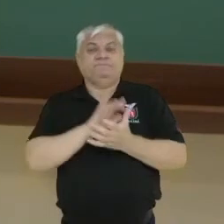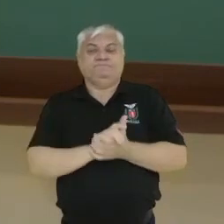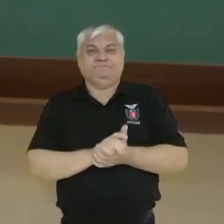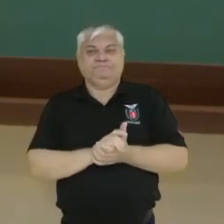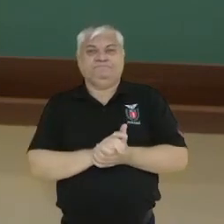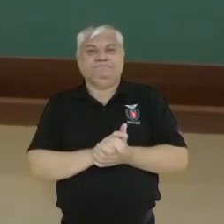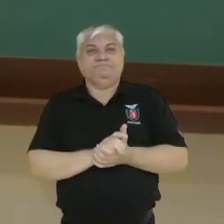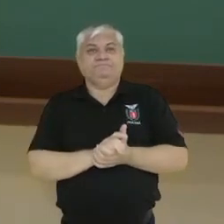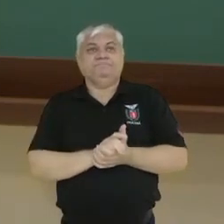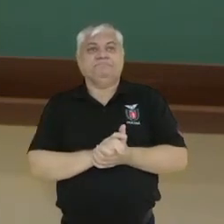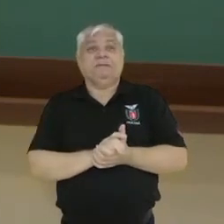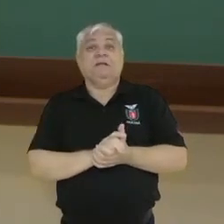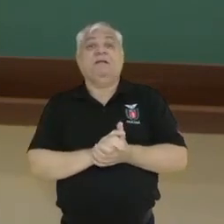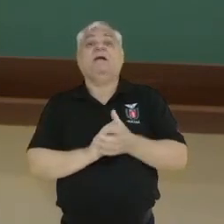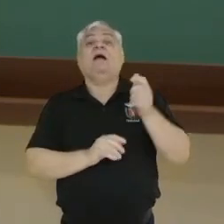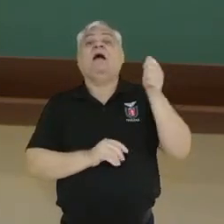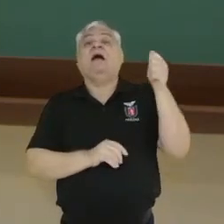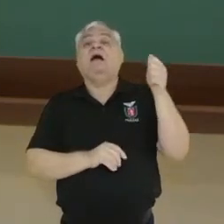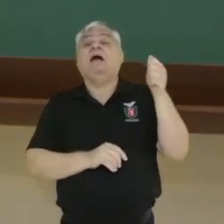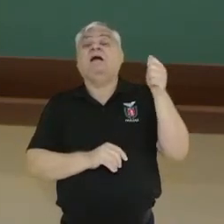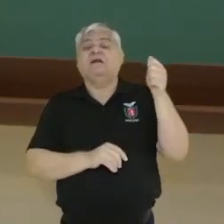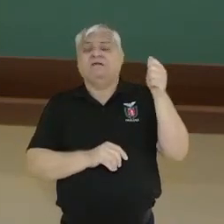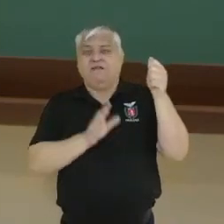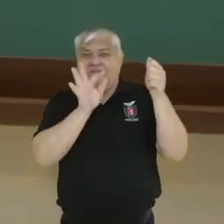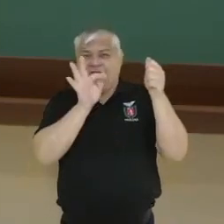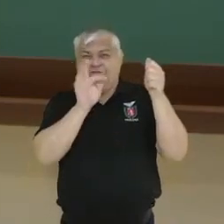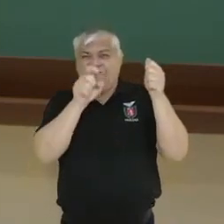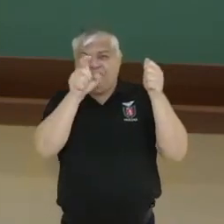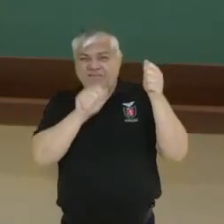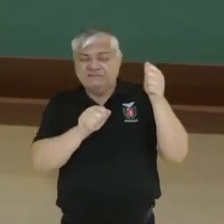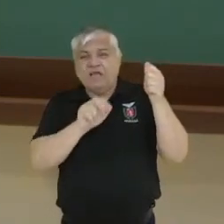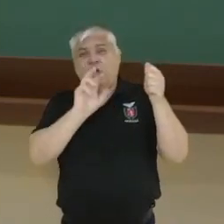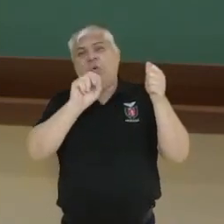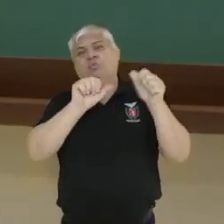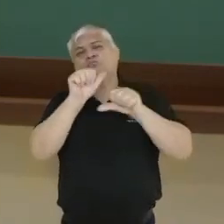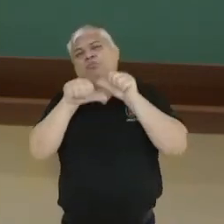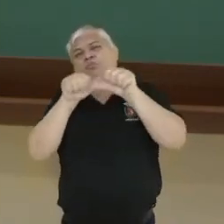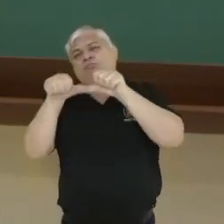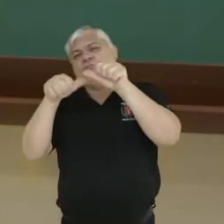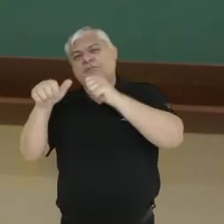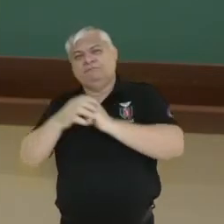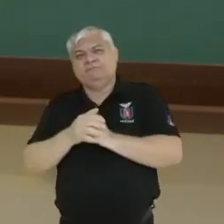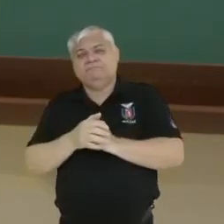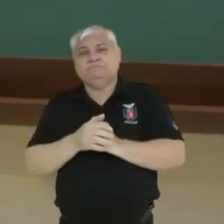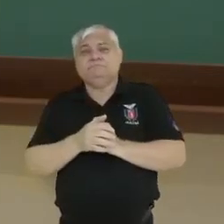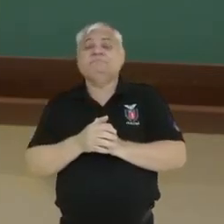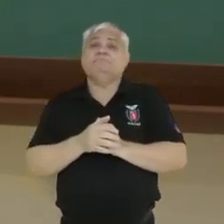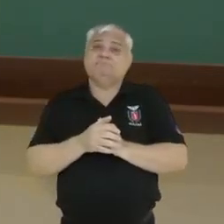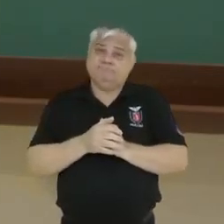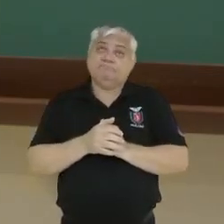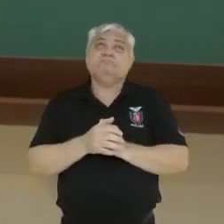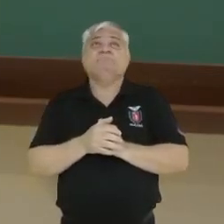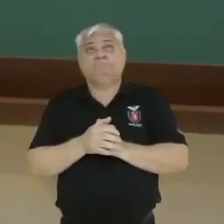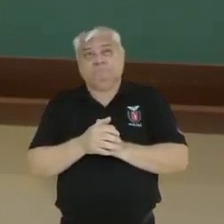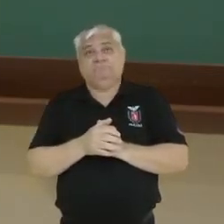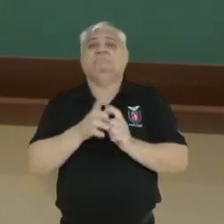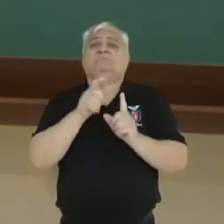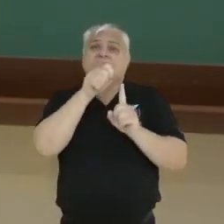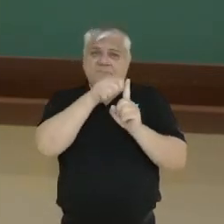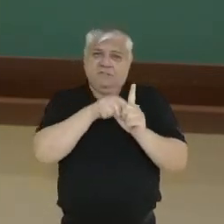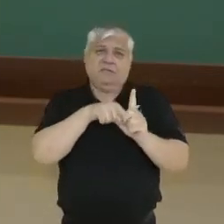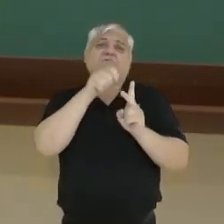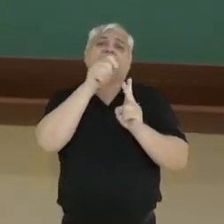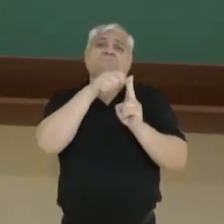água é uma despesa fixa ou variável? Ela é uma despesa que a gente conhece. Uma parte dela é fixa, né, que